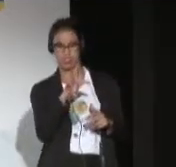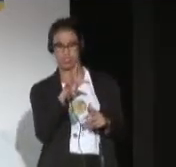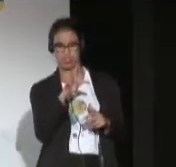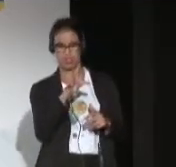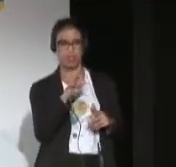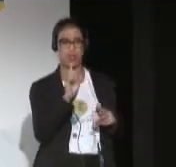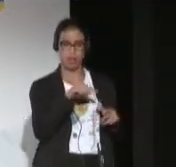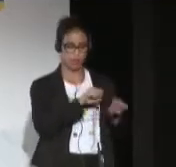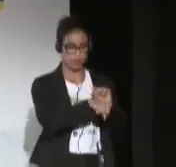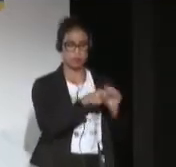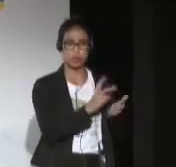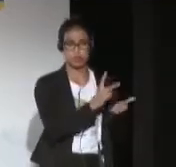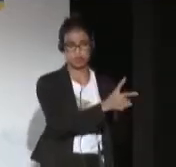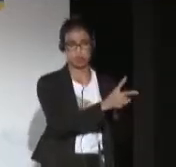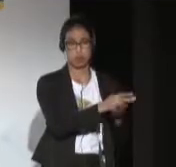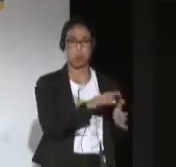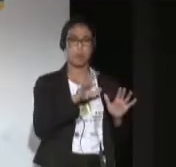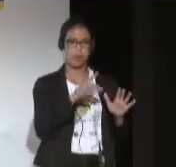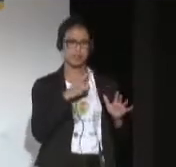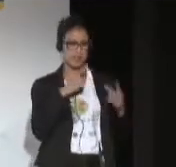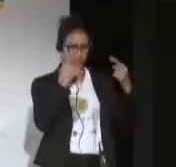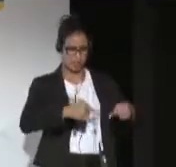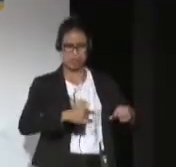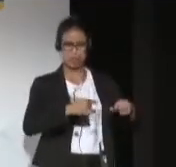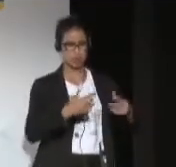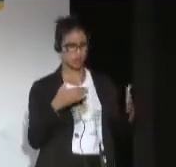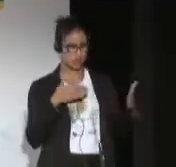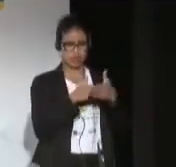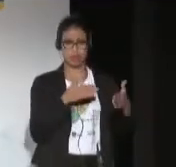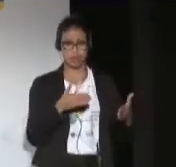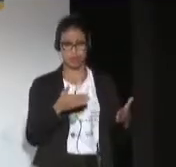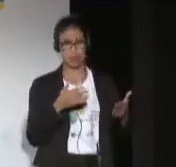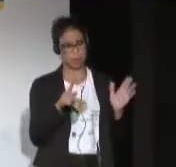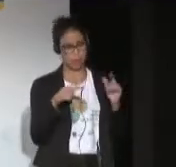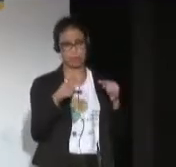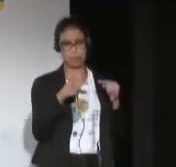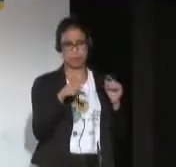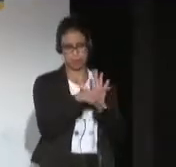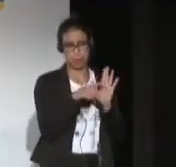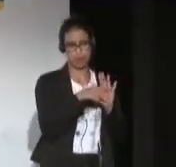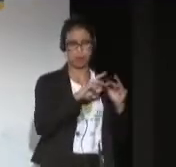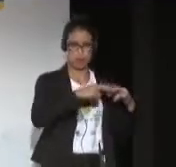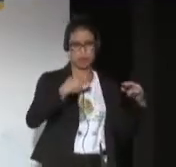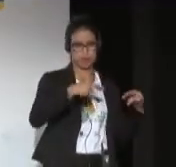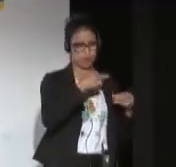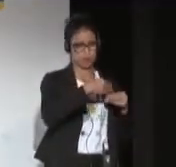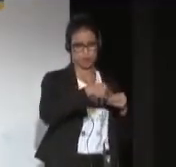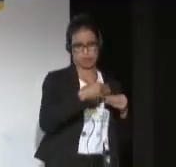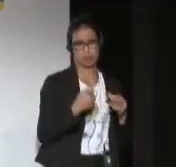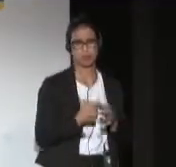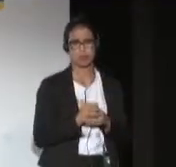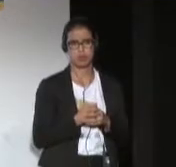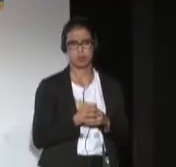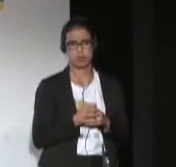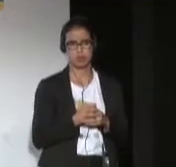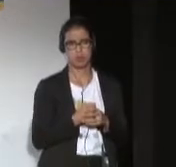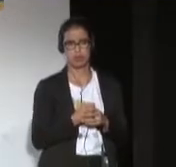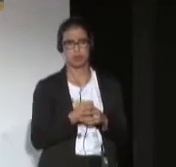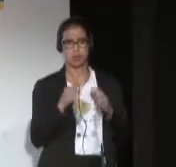formação continuada. Mas há questões que são muito desafiadoras para a gestão das redes municipais, né, que não tem só a ver com essa